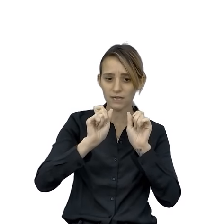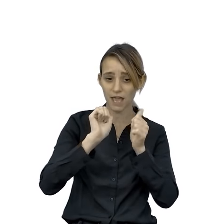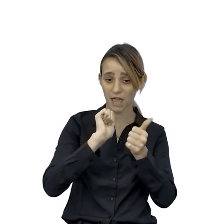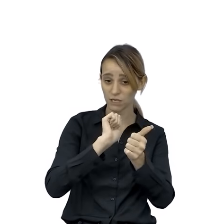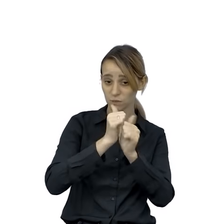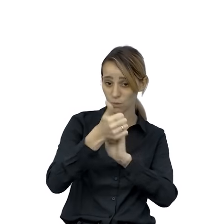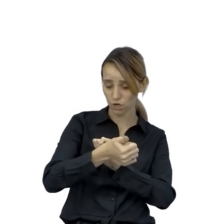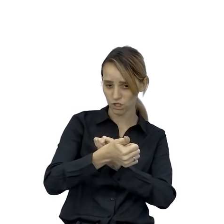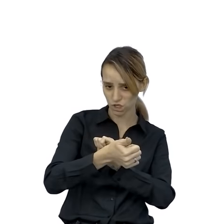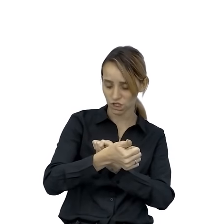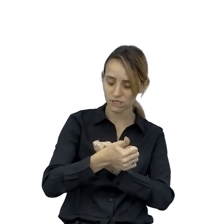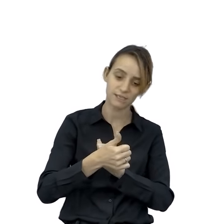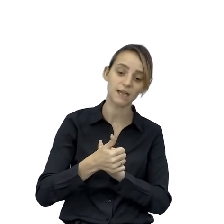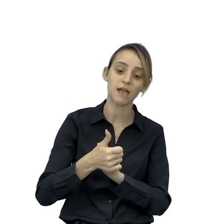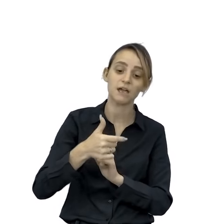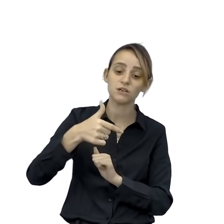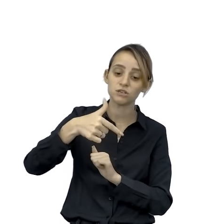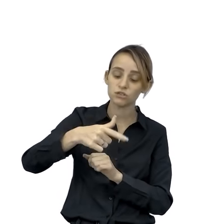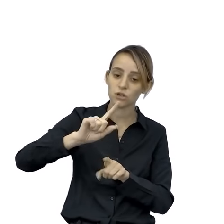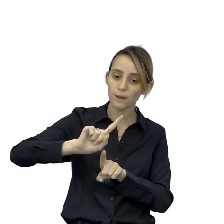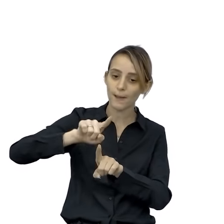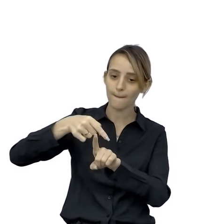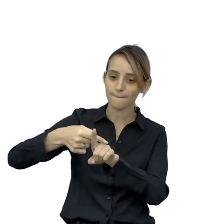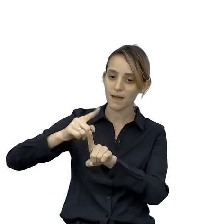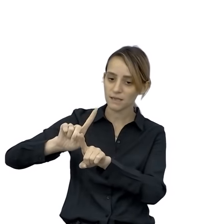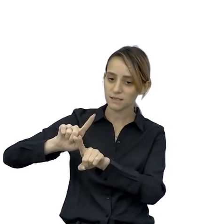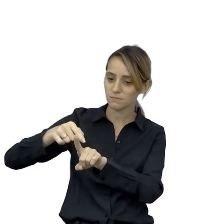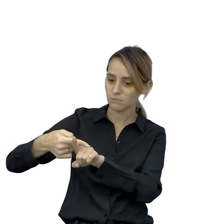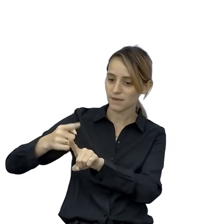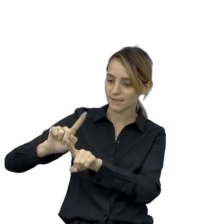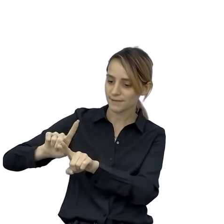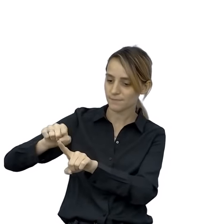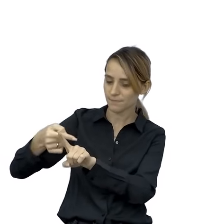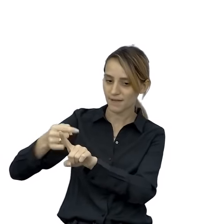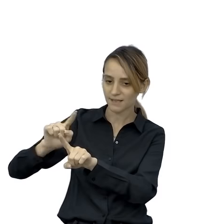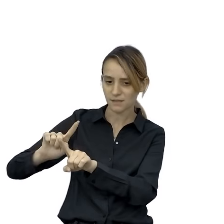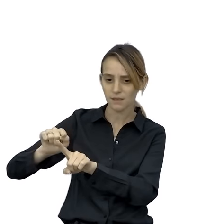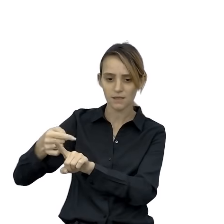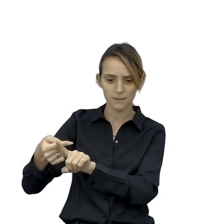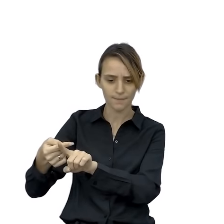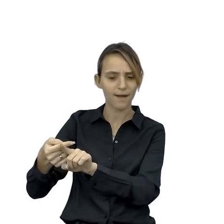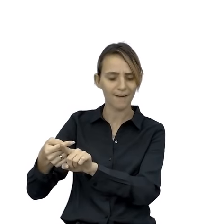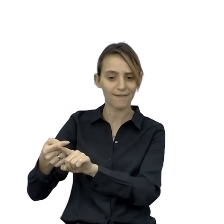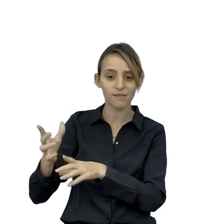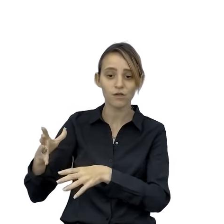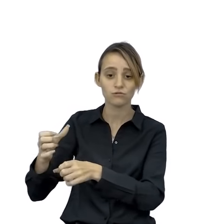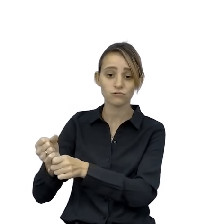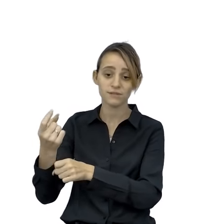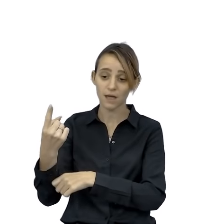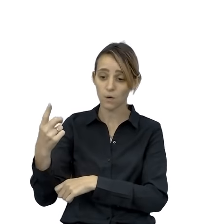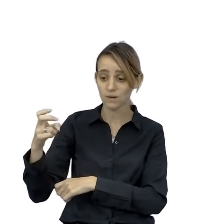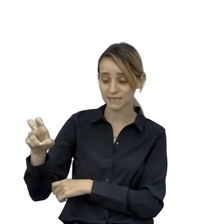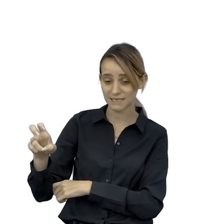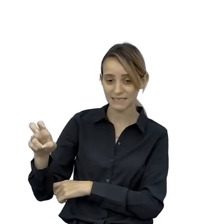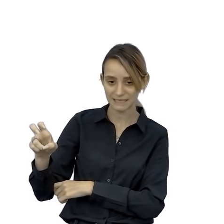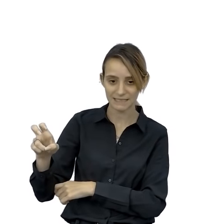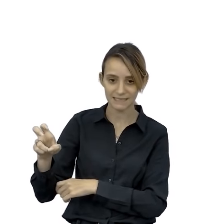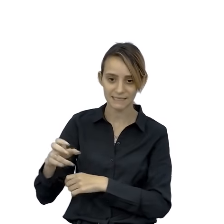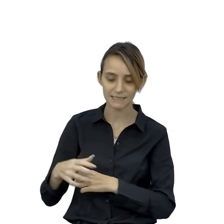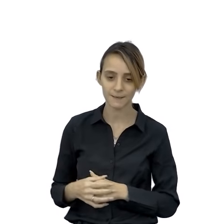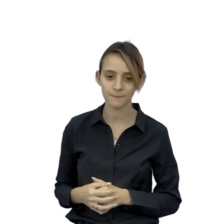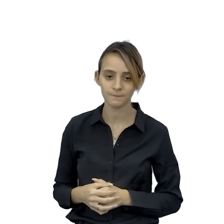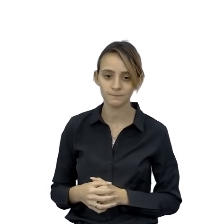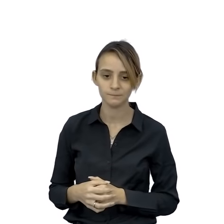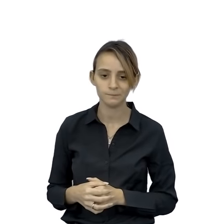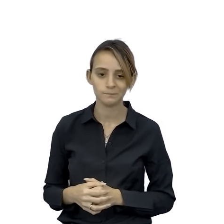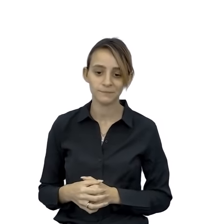esportistas, então eu vou somando também, contando de um em um, né, até que é a quantidade de 8, né, para chegar no